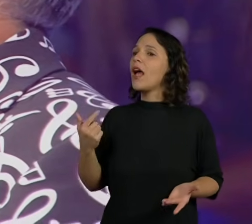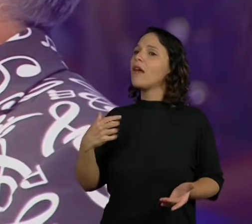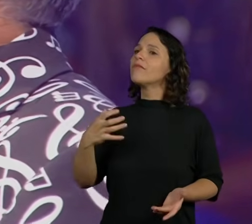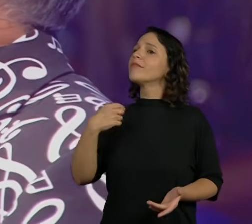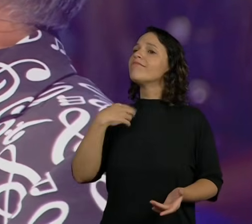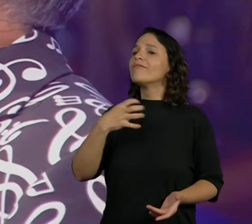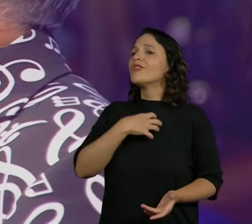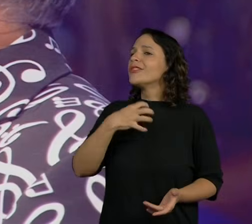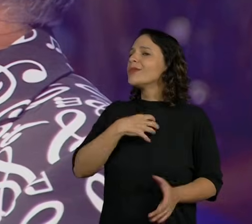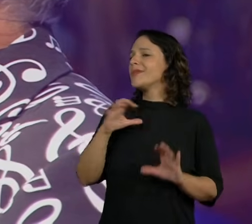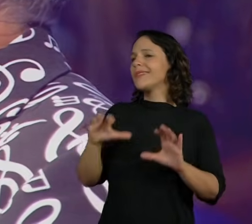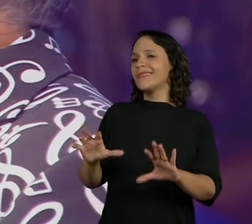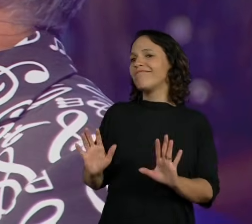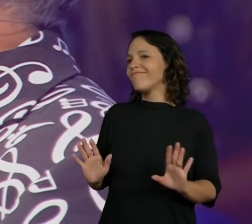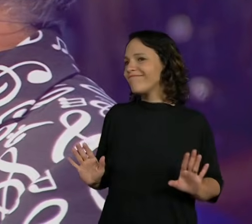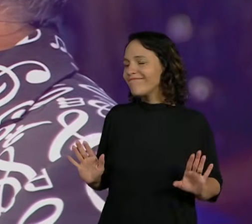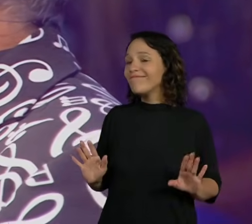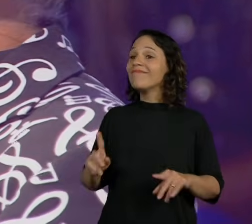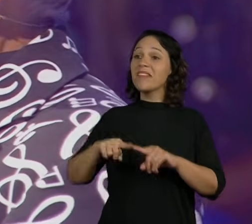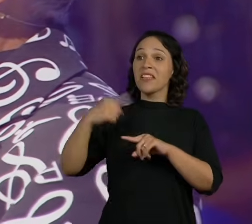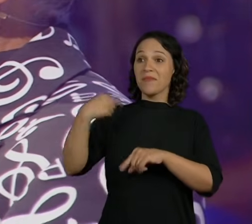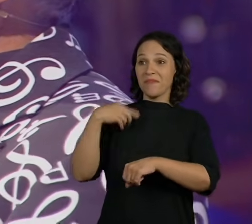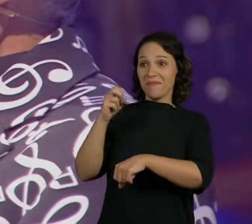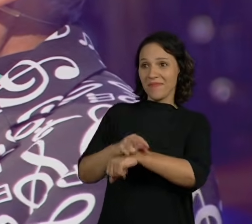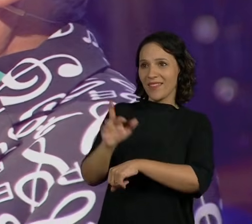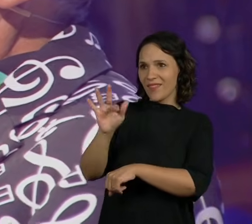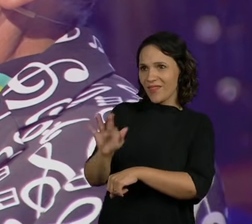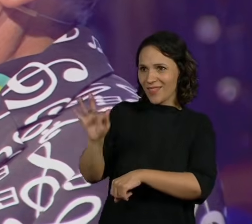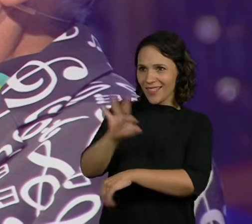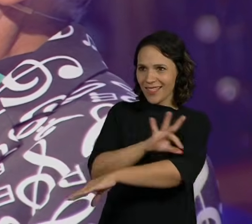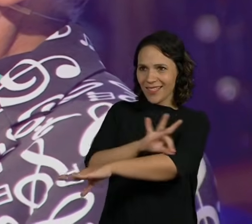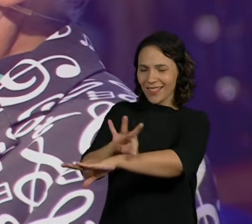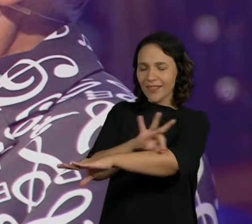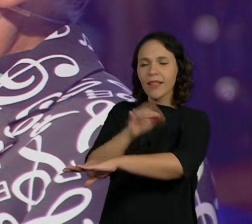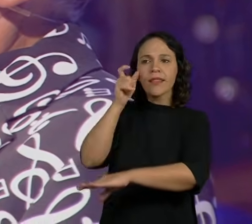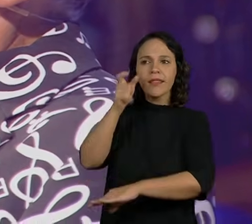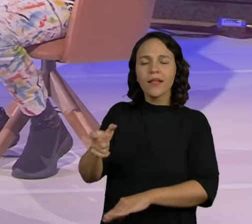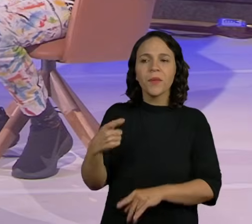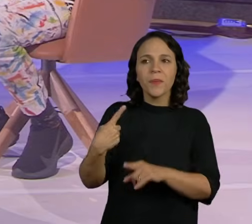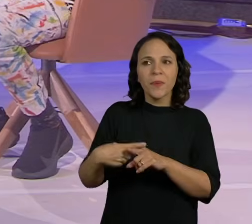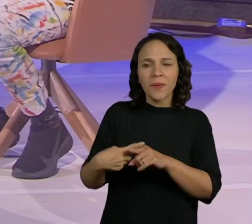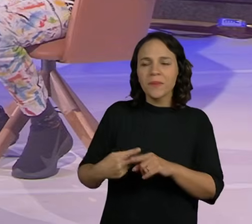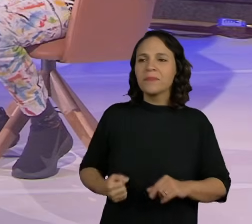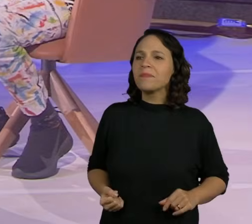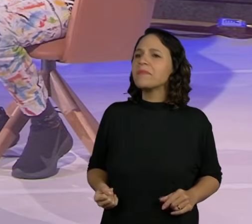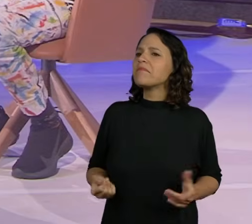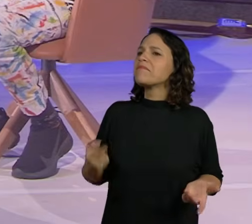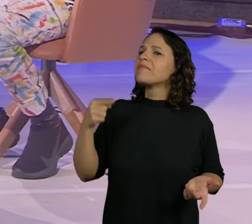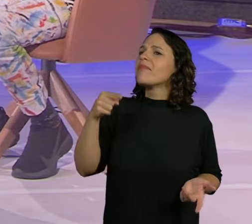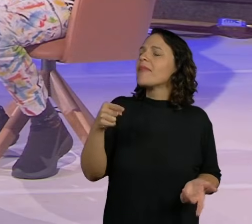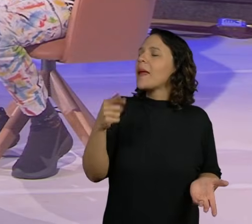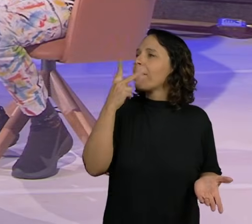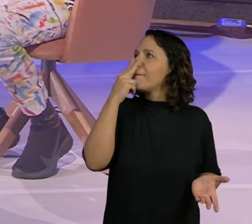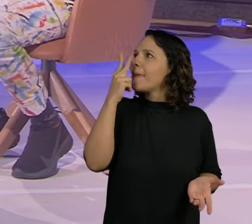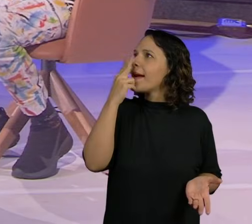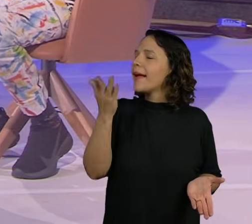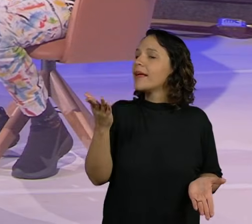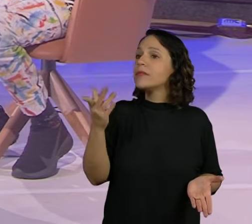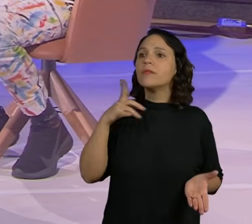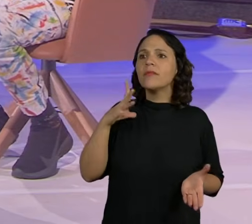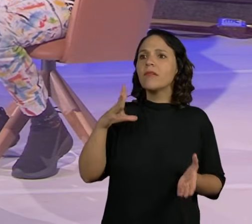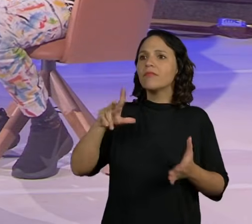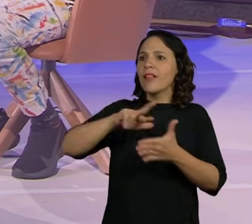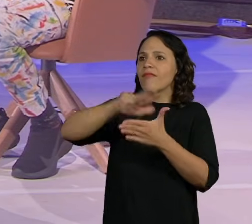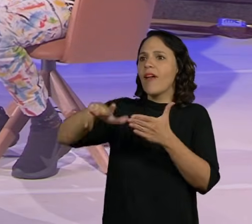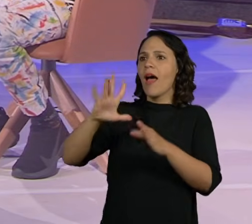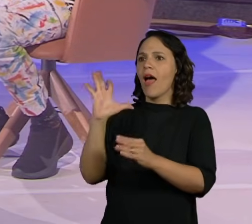né? E aí, na faculdade, a faculdade de arquitetura é interessante porque ela é uma coisa assim, que junta várias